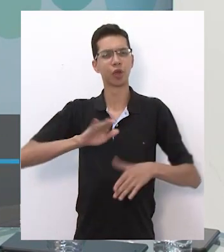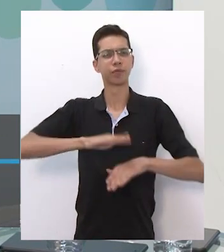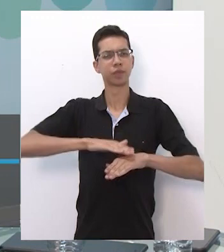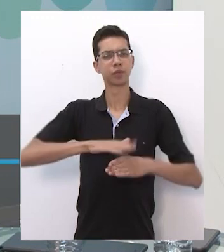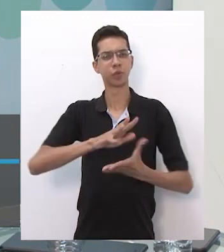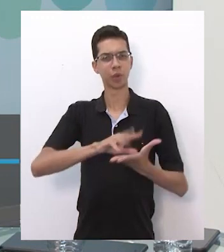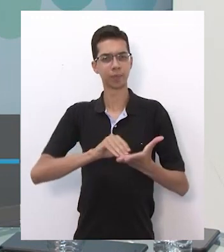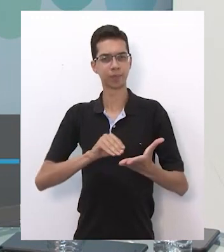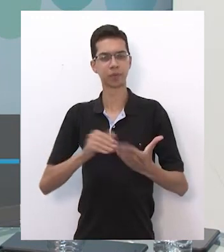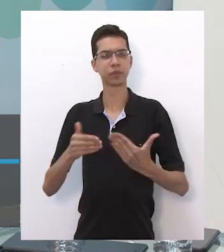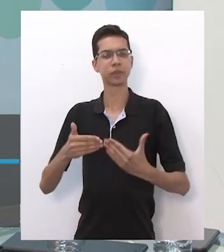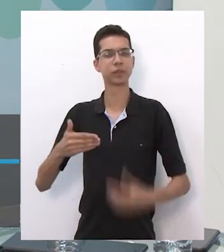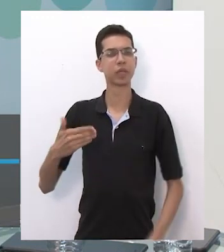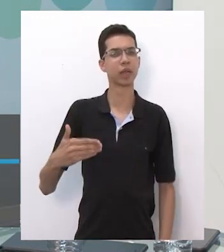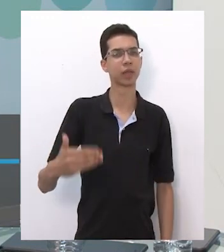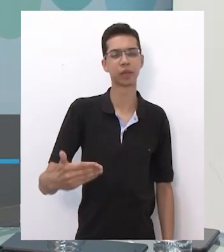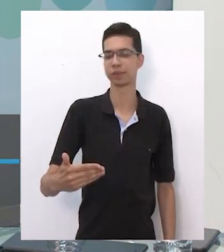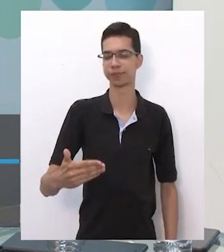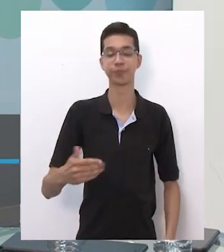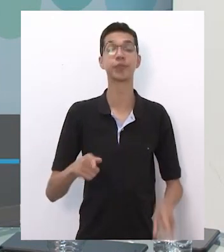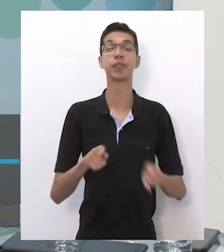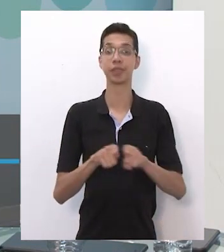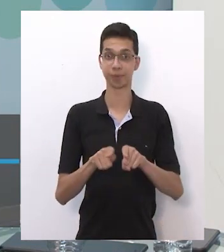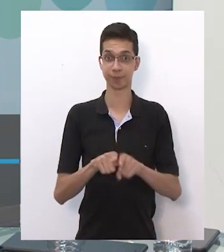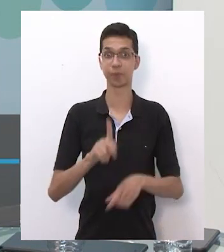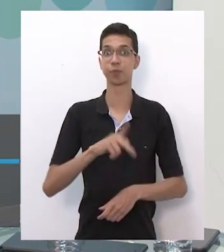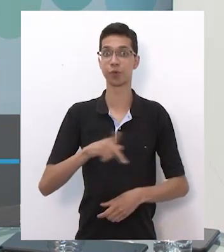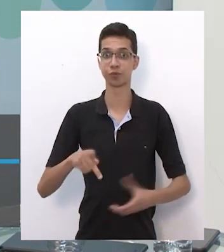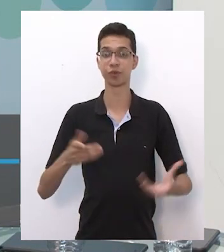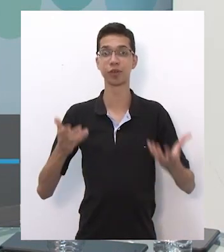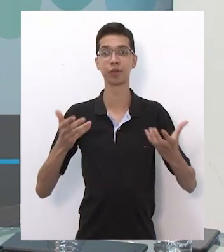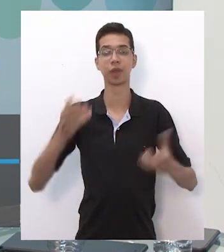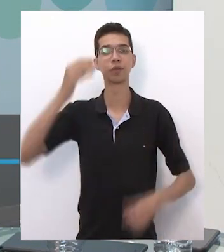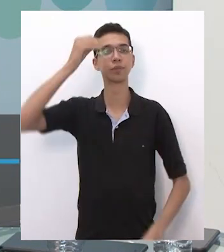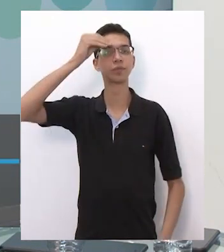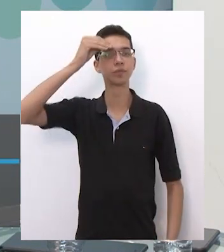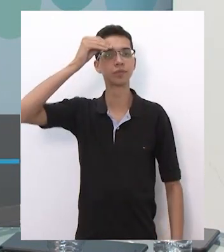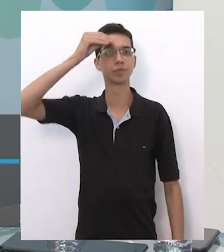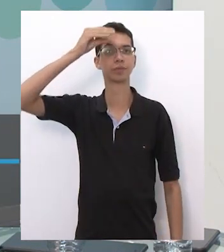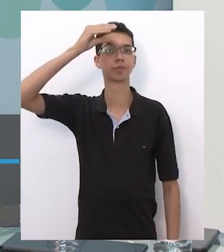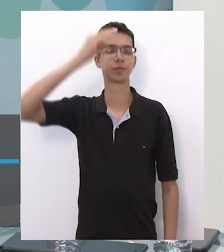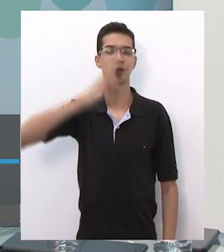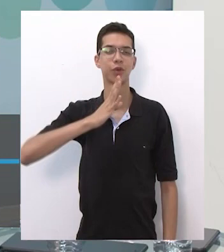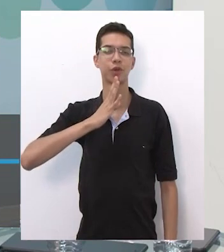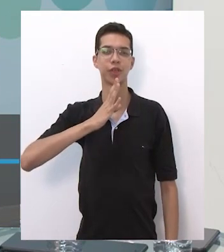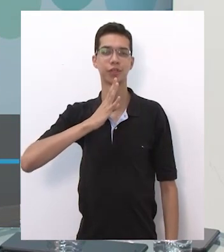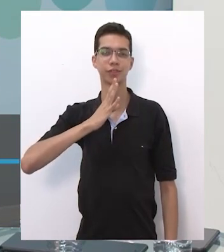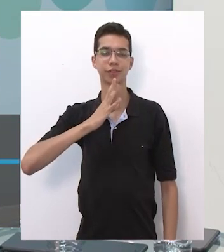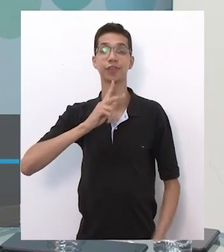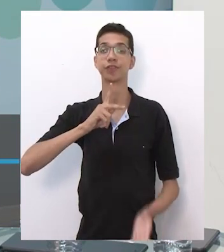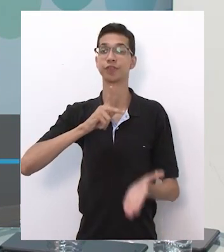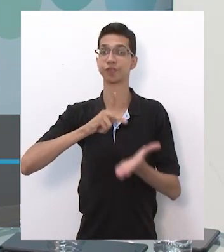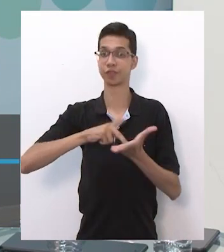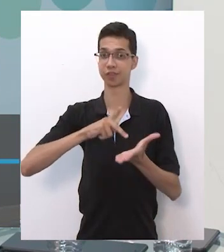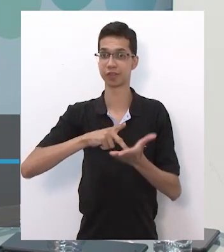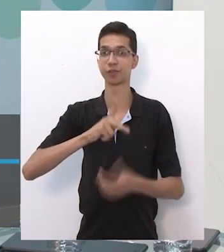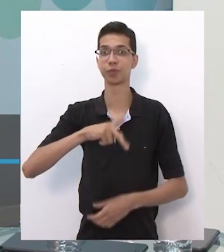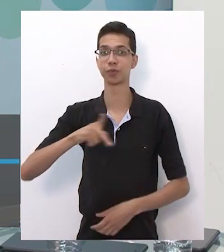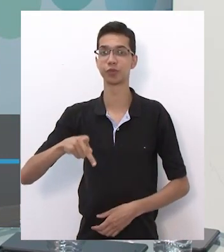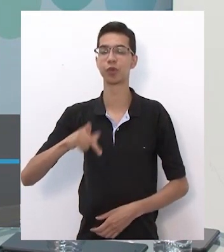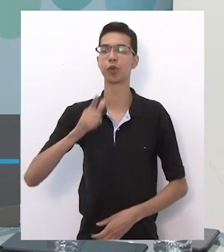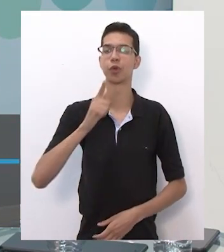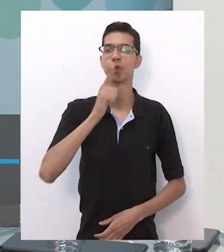de, digamos assim, ampliar o seu conhecimento, aumentar seu repertório e realmente poder inovar dentro das suas escolas, né,